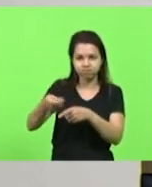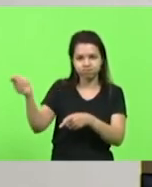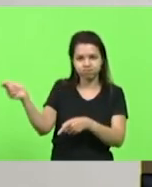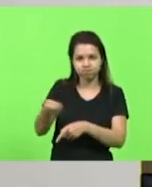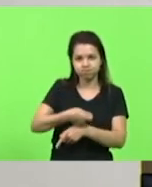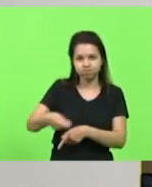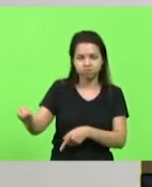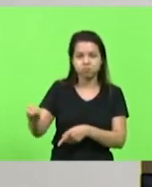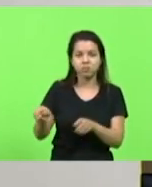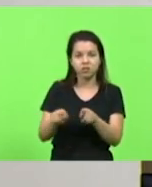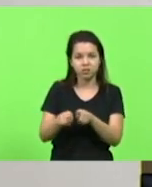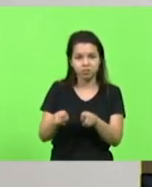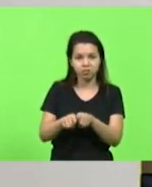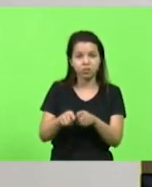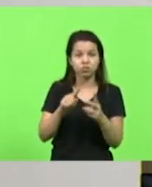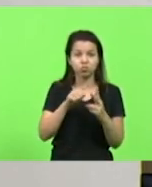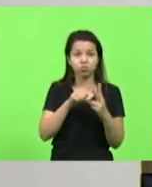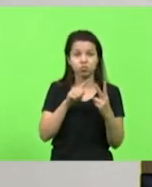professoras.